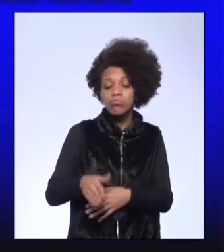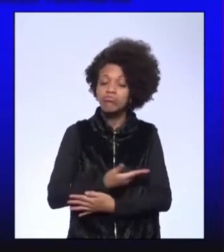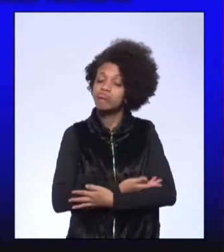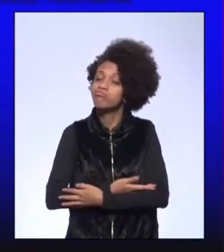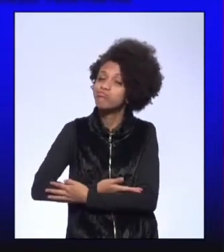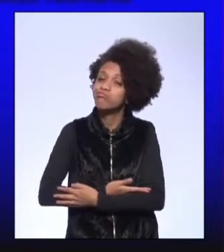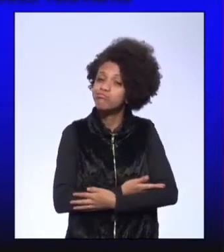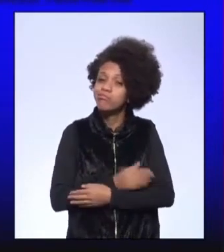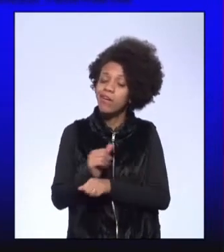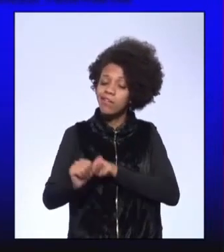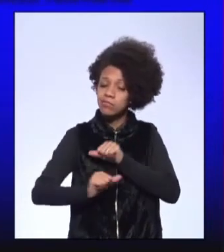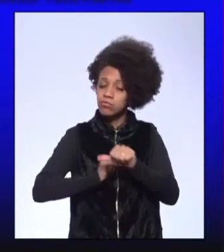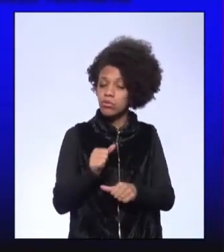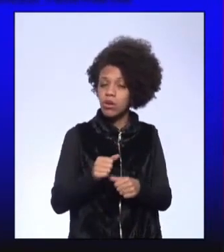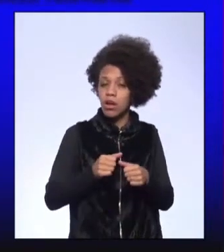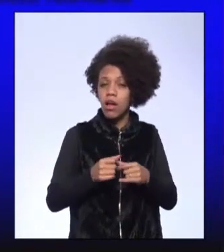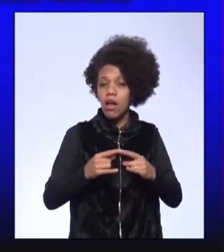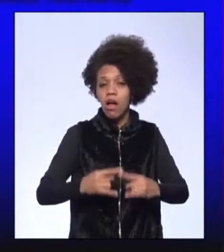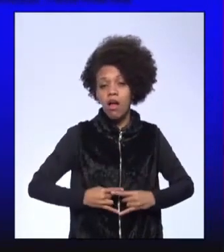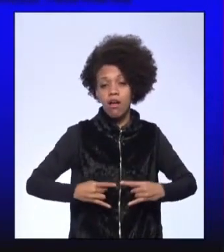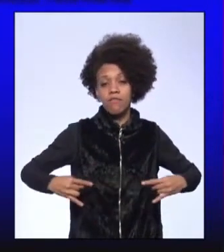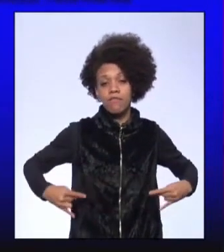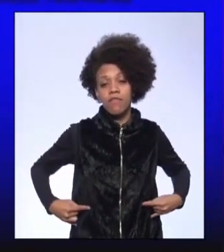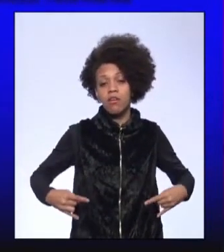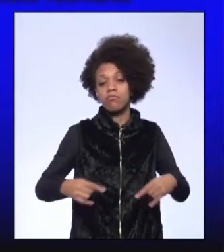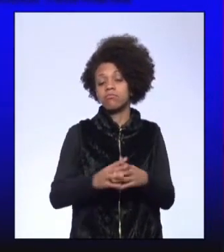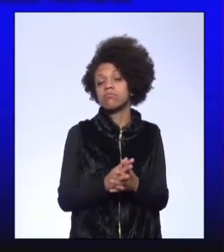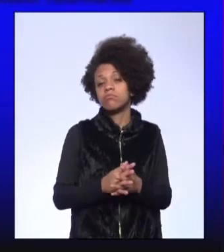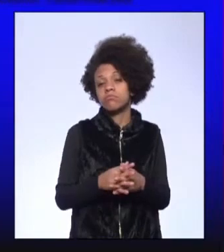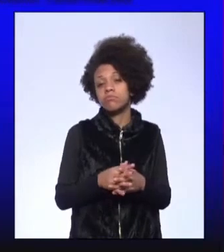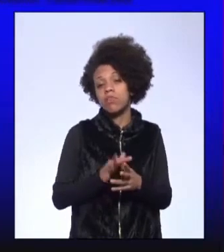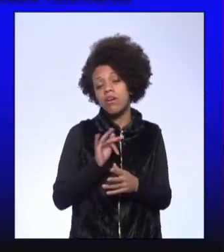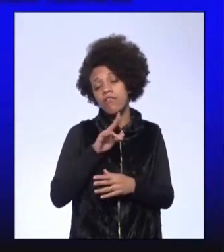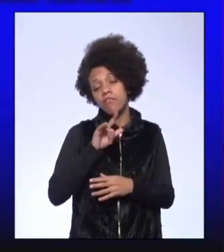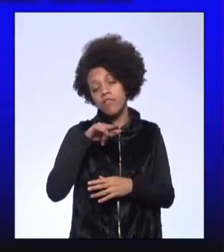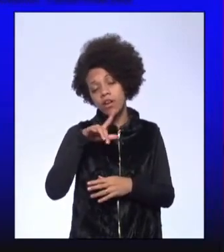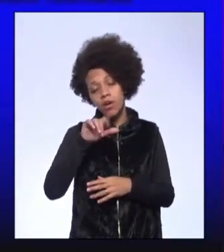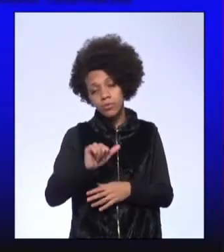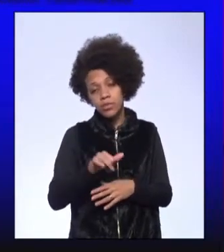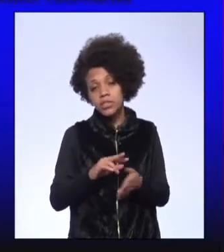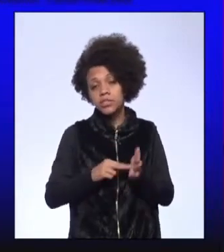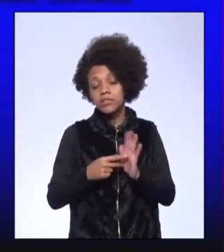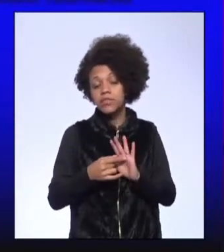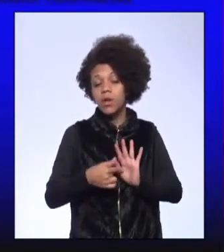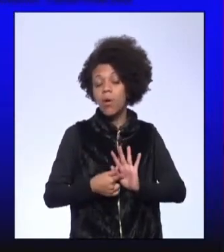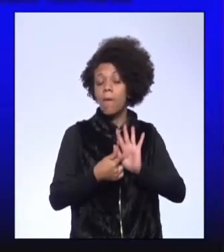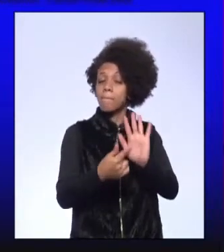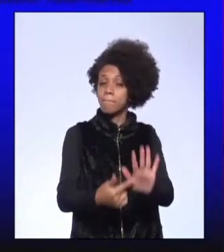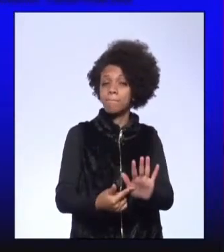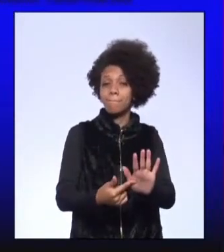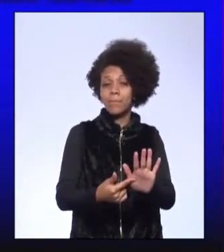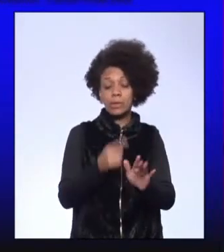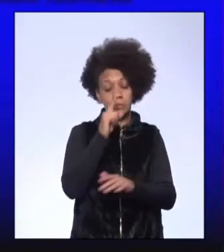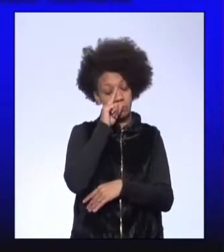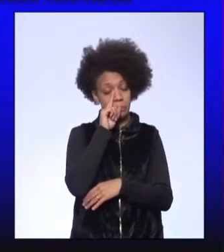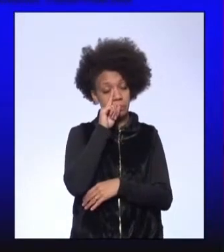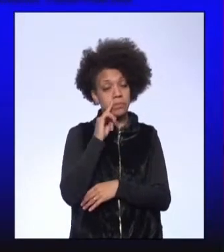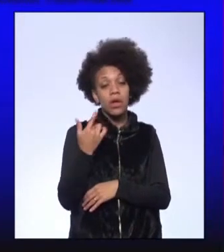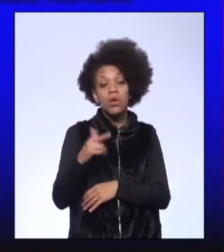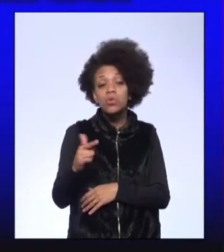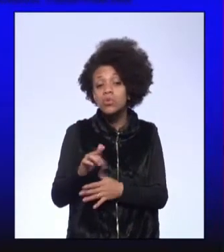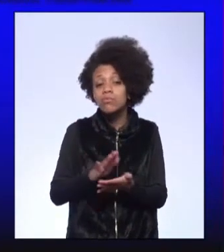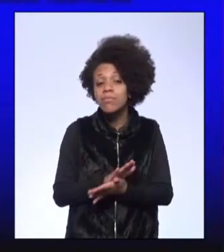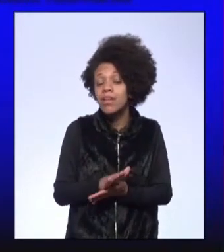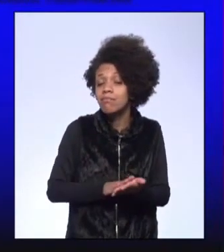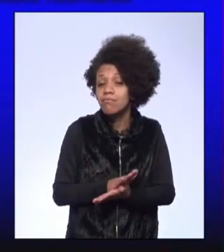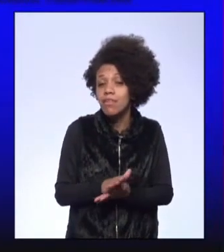de trocar fralda, etc., isso significaria um risco potencial à exposição. Não há ainda, entretanto, estudos